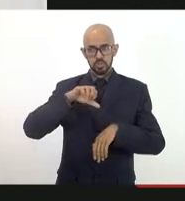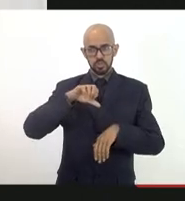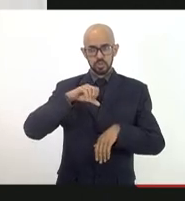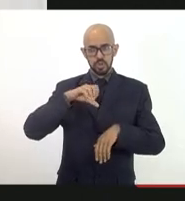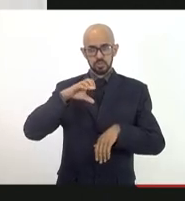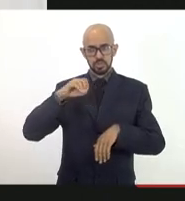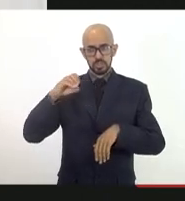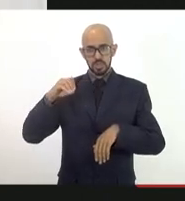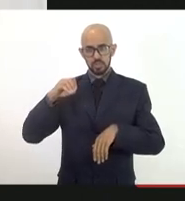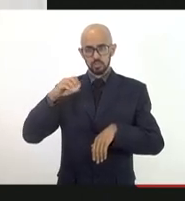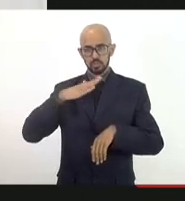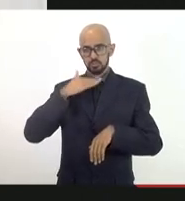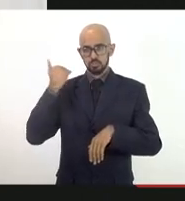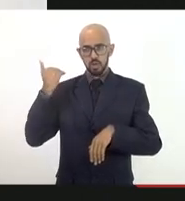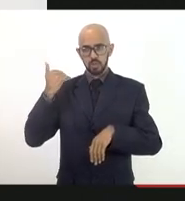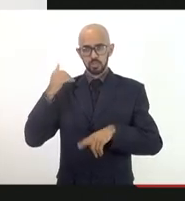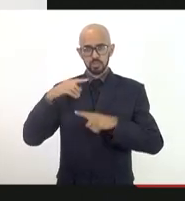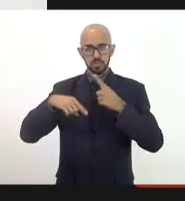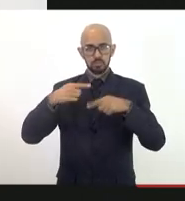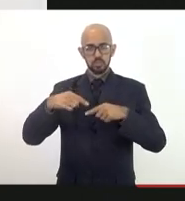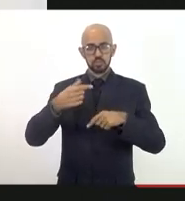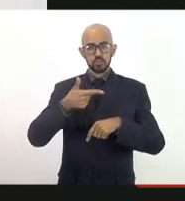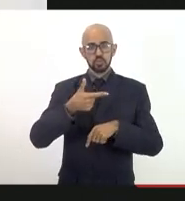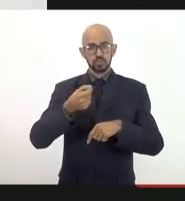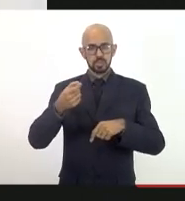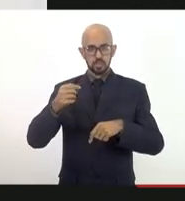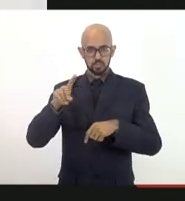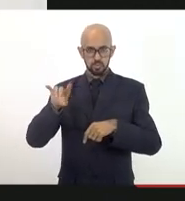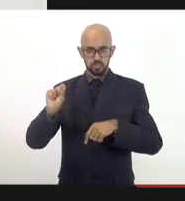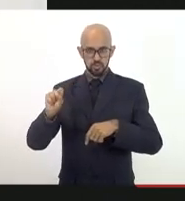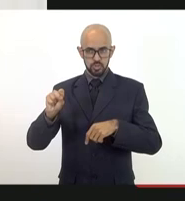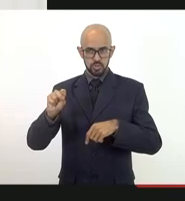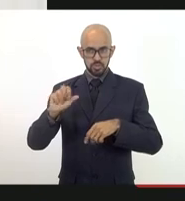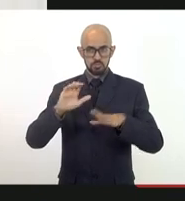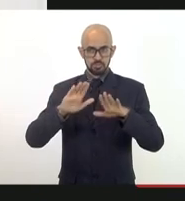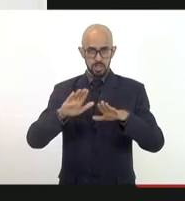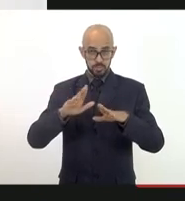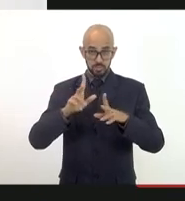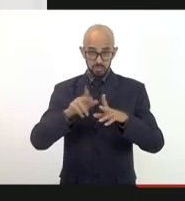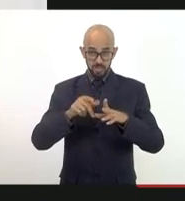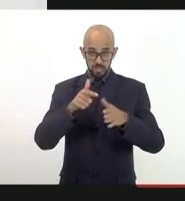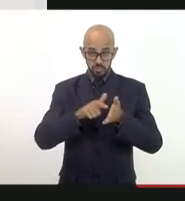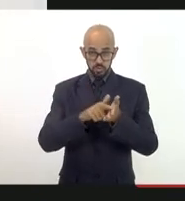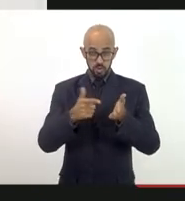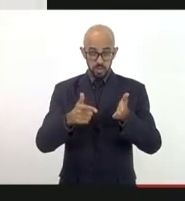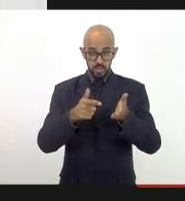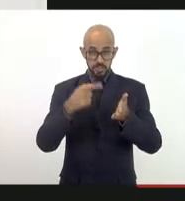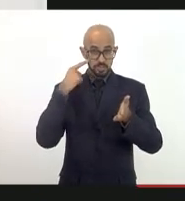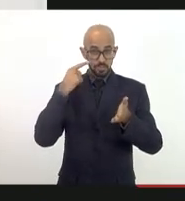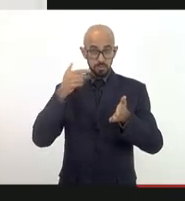óbitos diários depois de mais de 200 dias. Mas nesses mesmos jornais da semana passada,